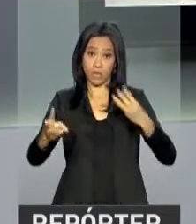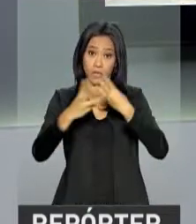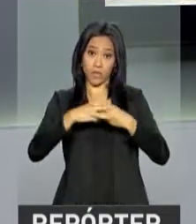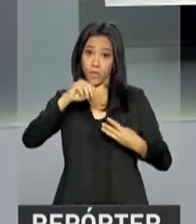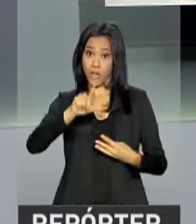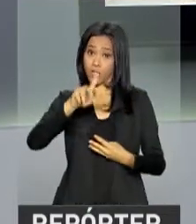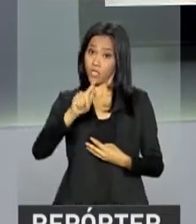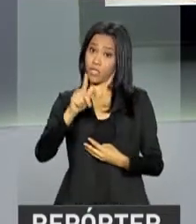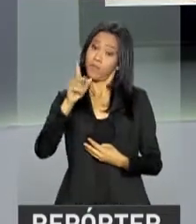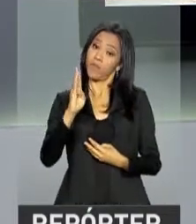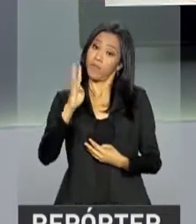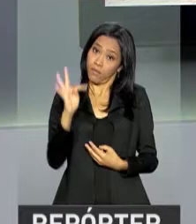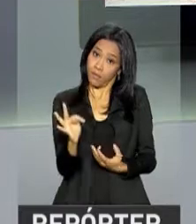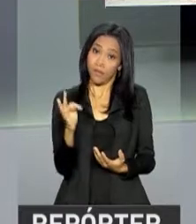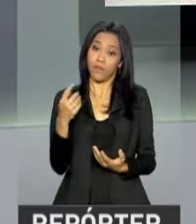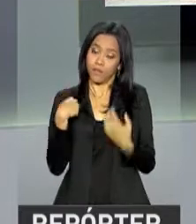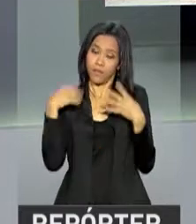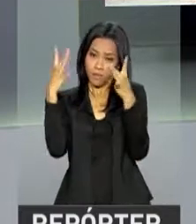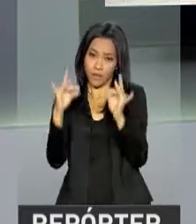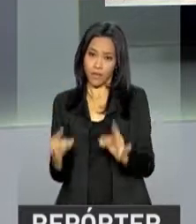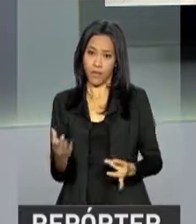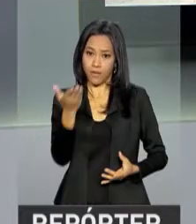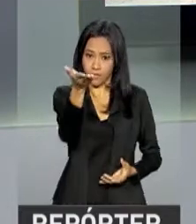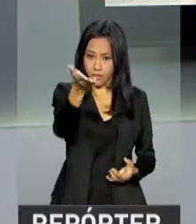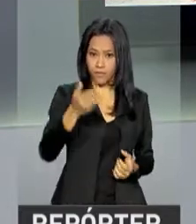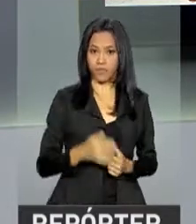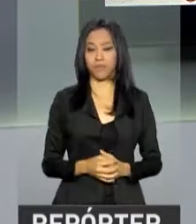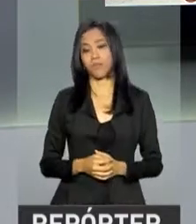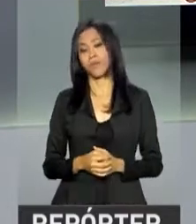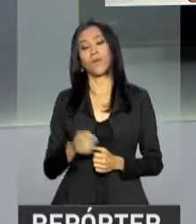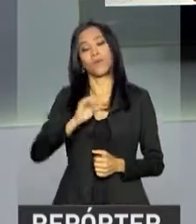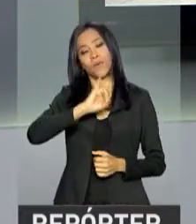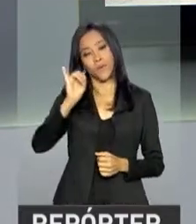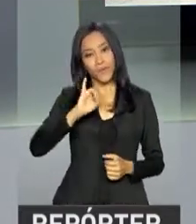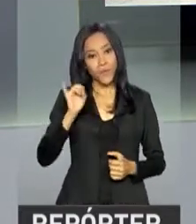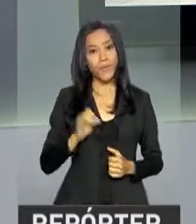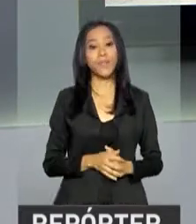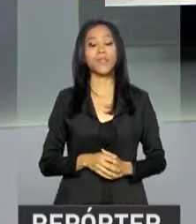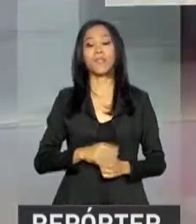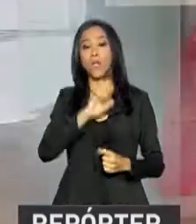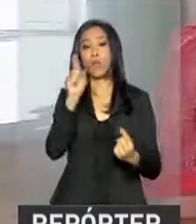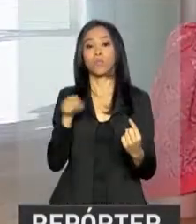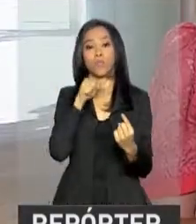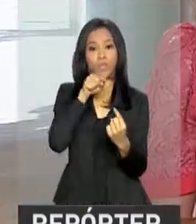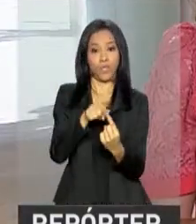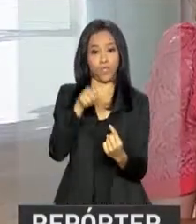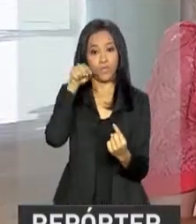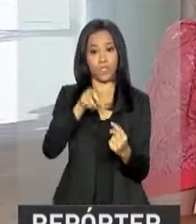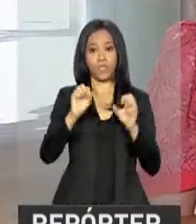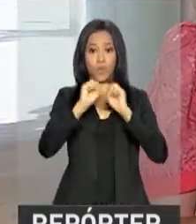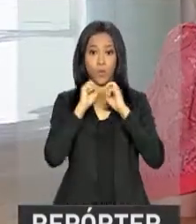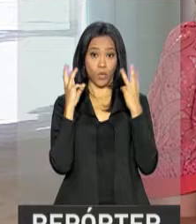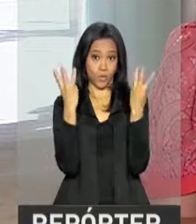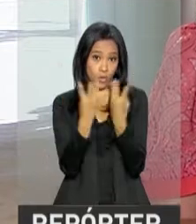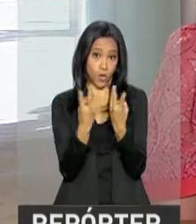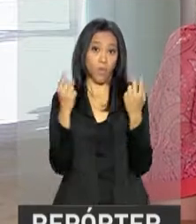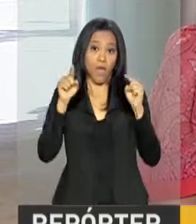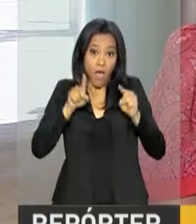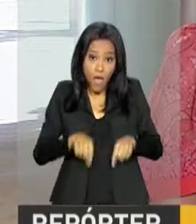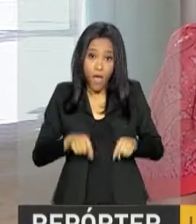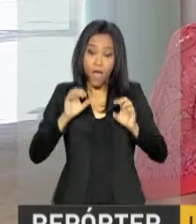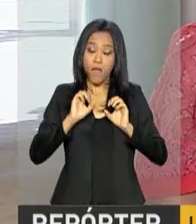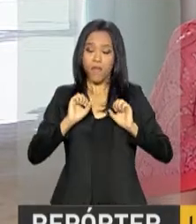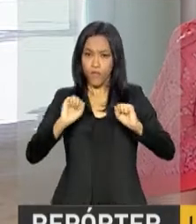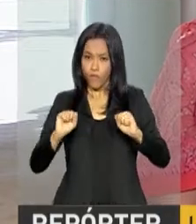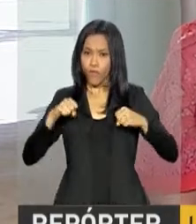ao vivo olá luana é com você olá thaíssa entre os objetivos desse workshop está fortalecer a